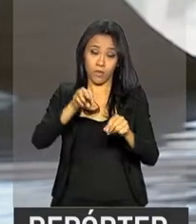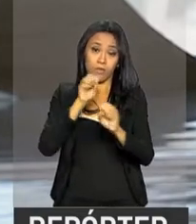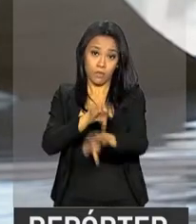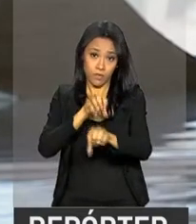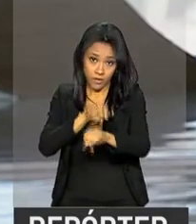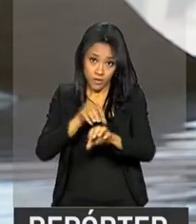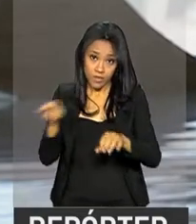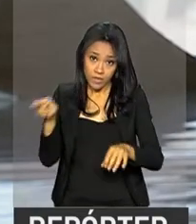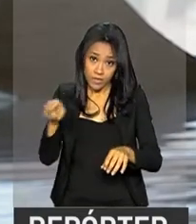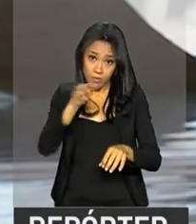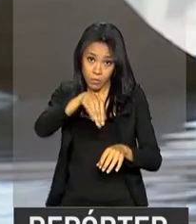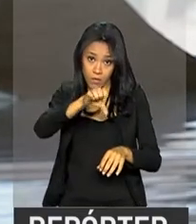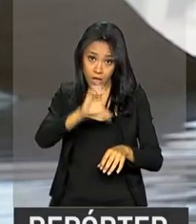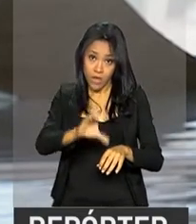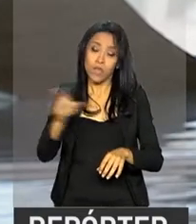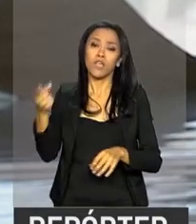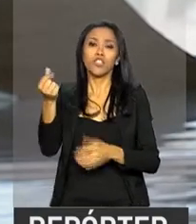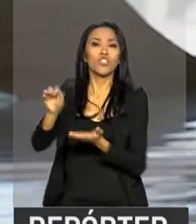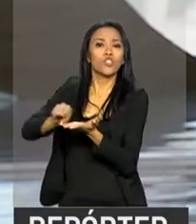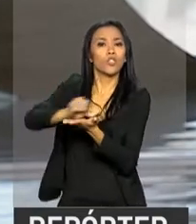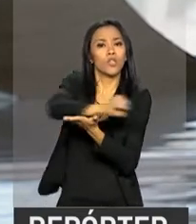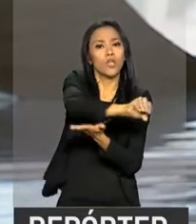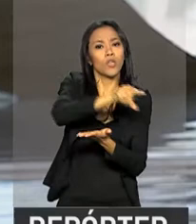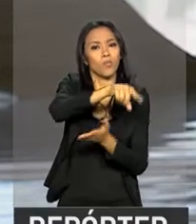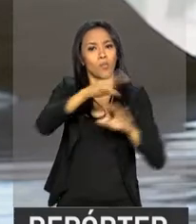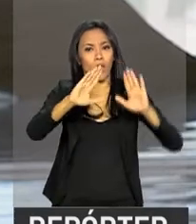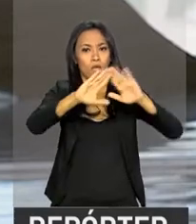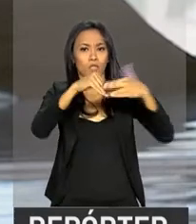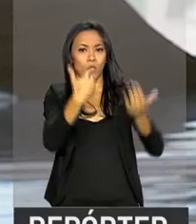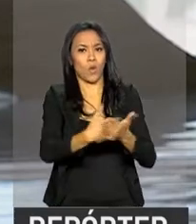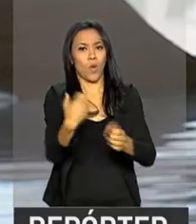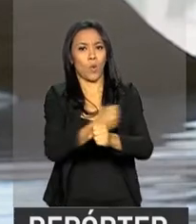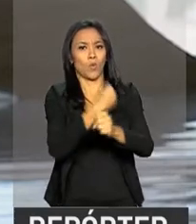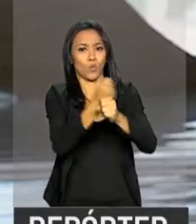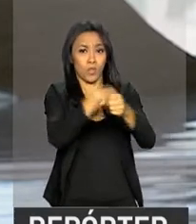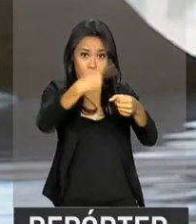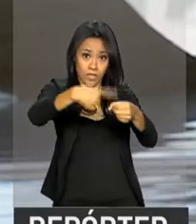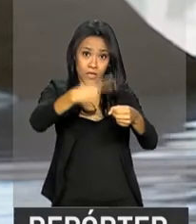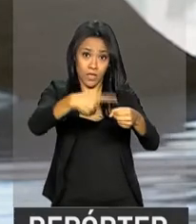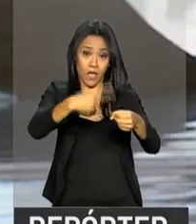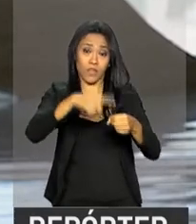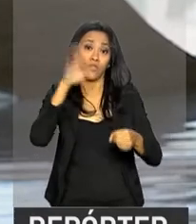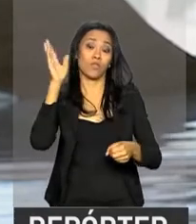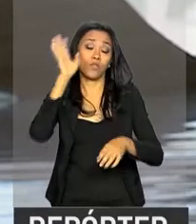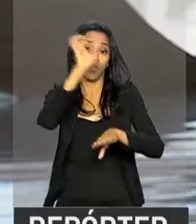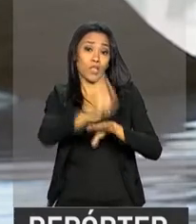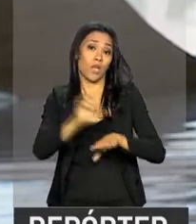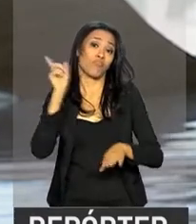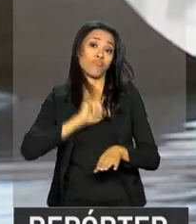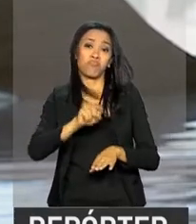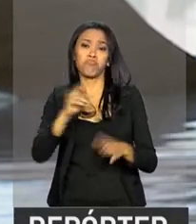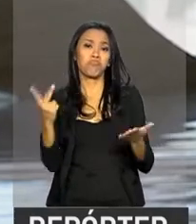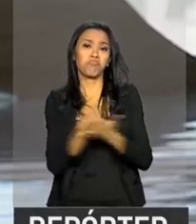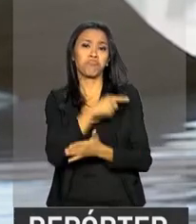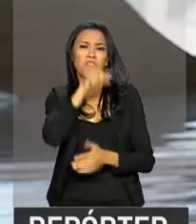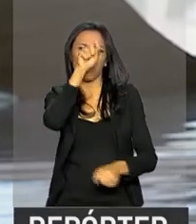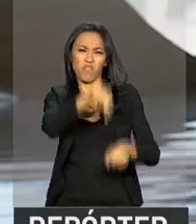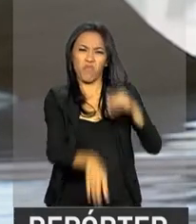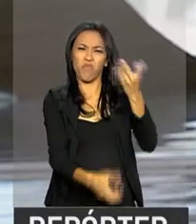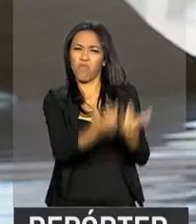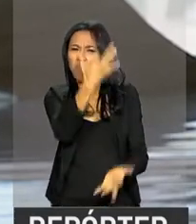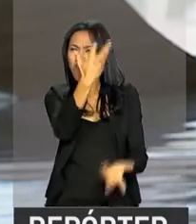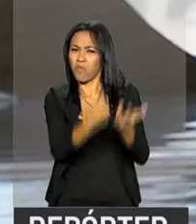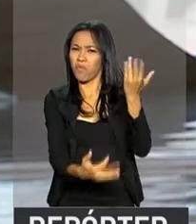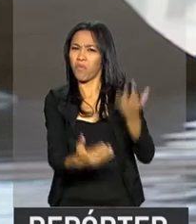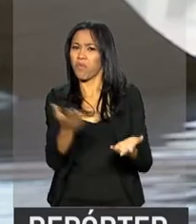infantil gente inocente em janaúba minas gerais é essa creche foi vítima de um atentado na manhã da última